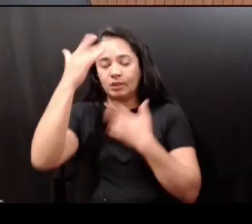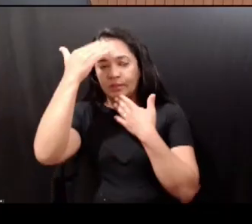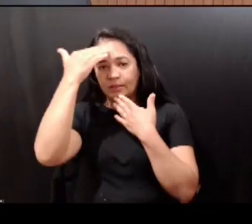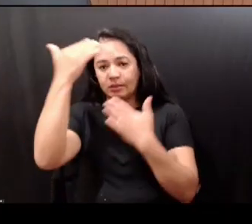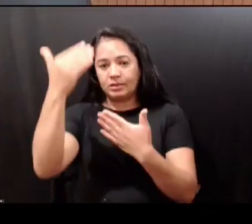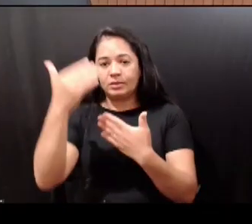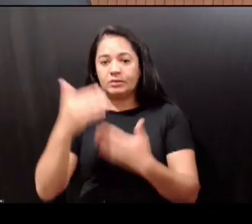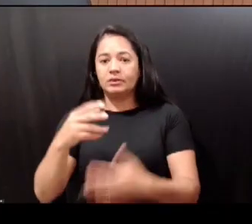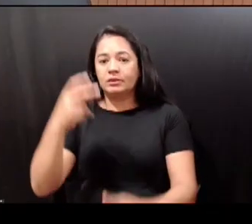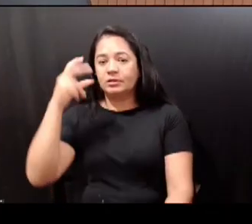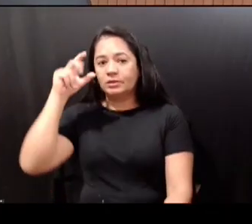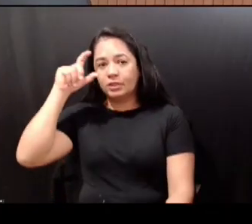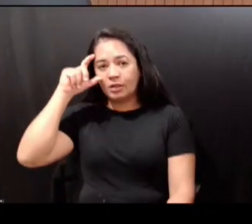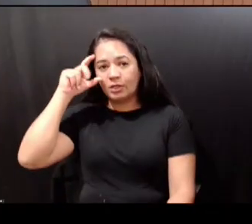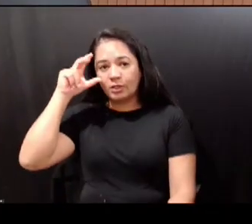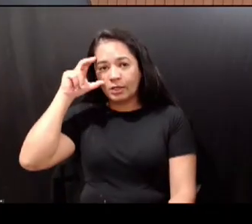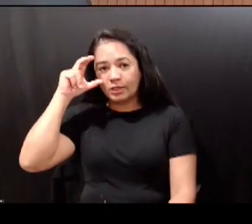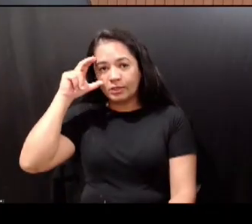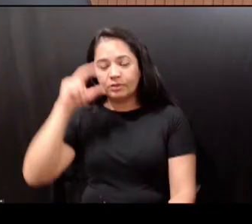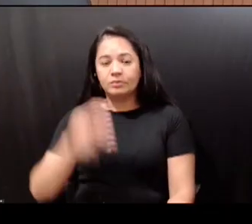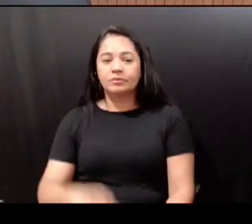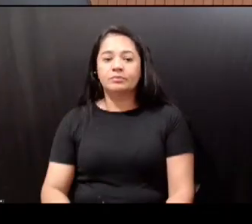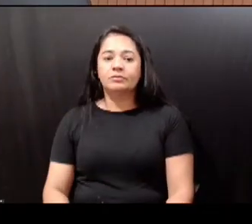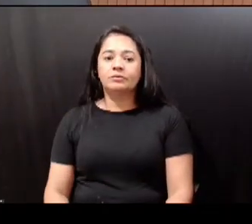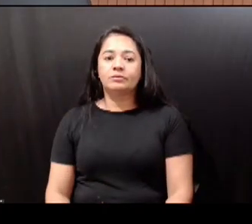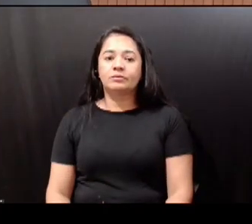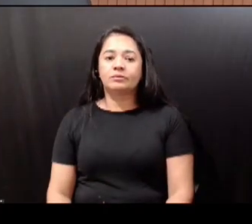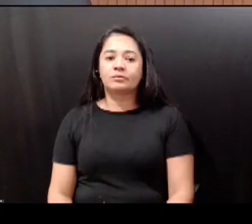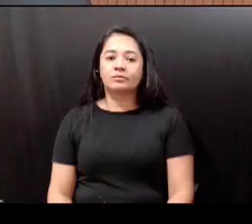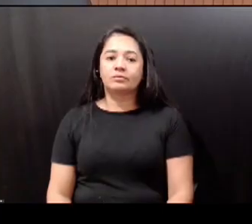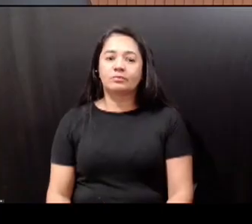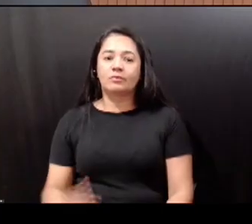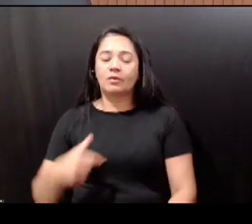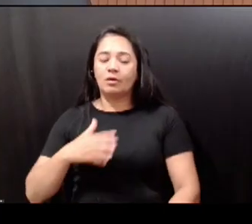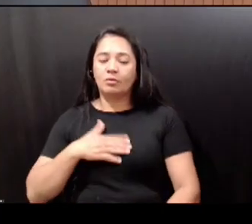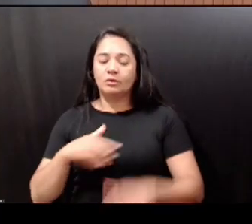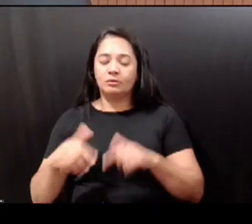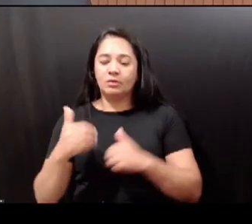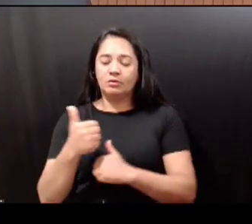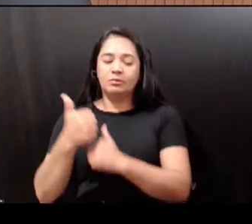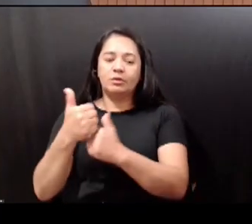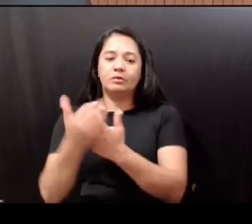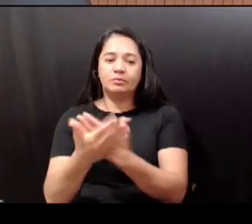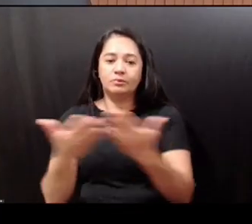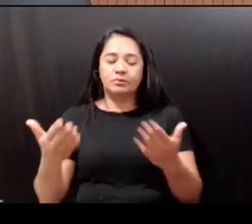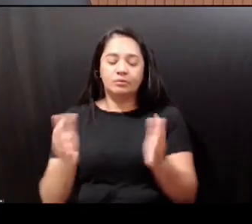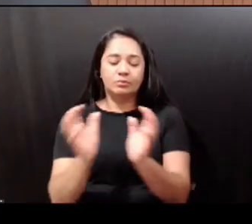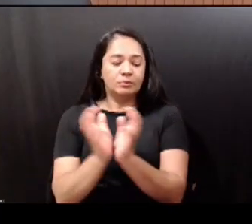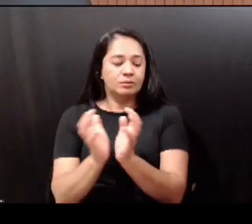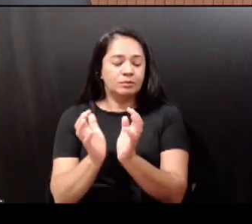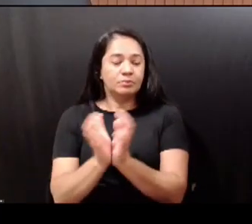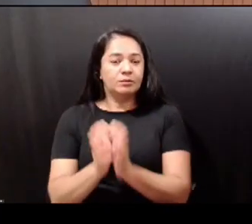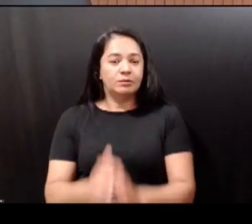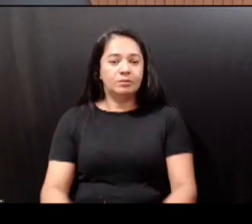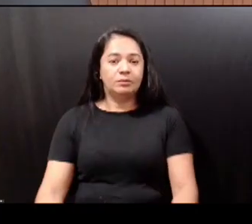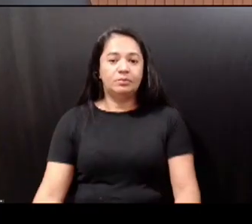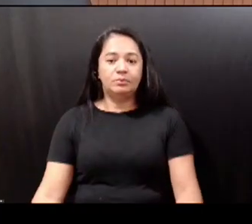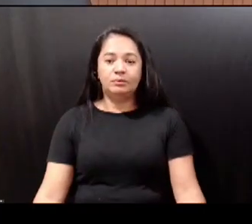Eduardo Magoga, e contem comigo o meu trabalho para o andamento da comissão. Obrigado. Vereador